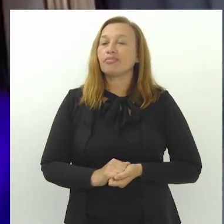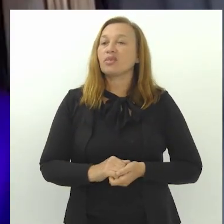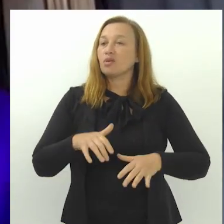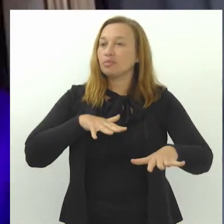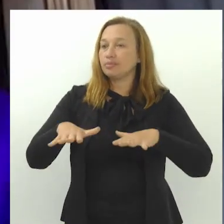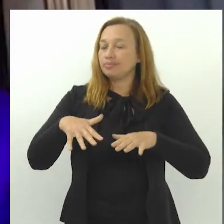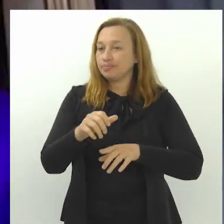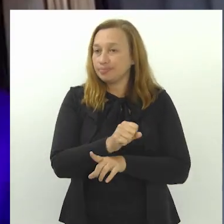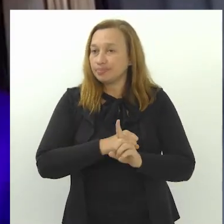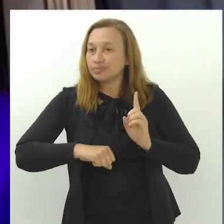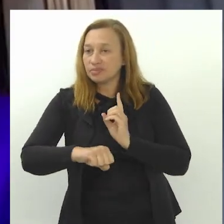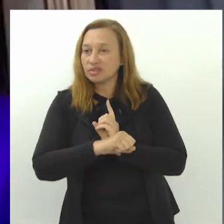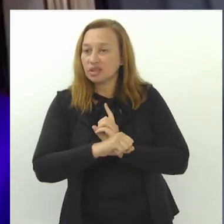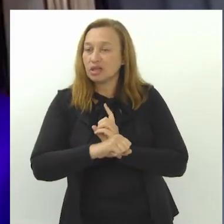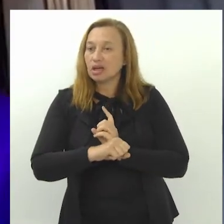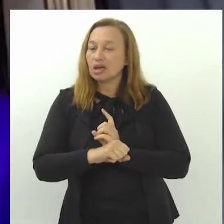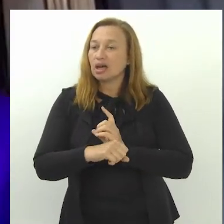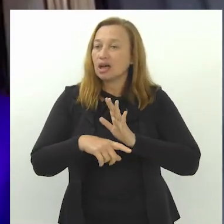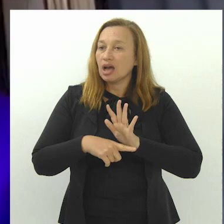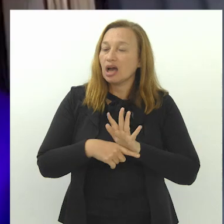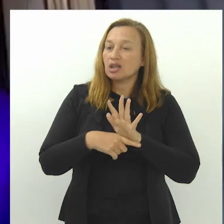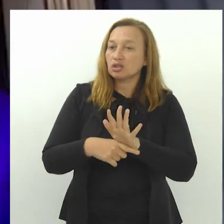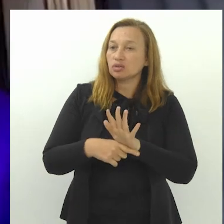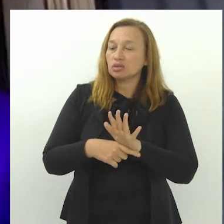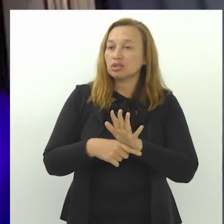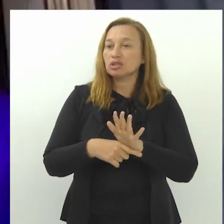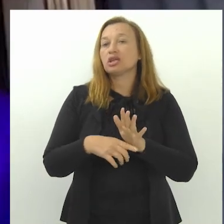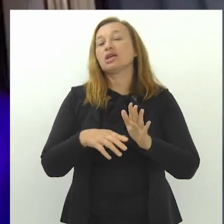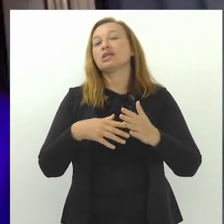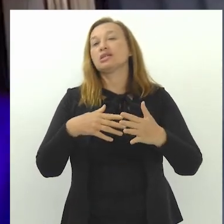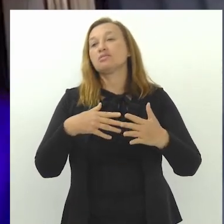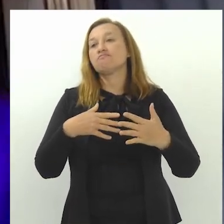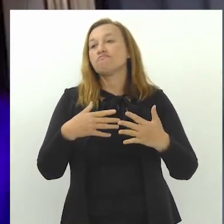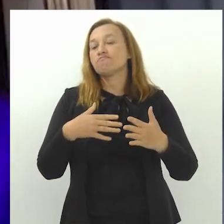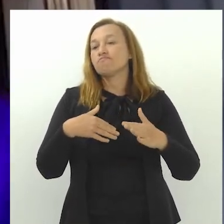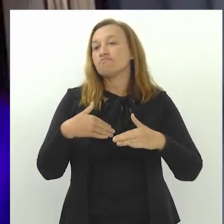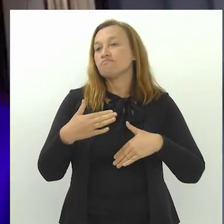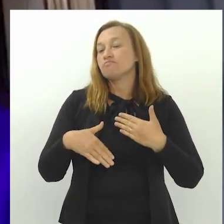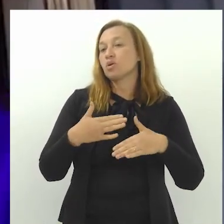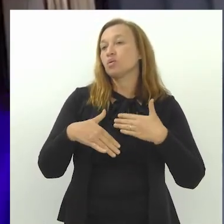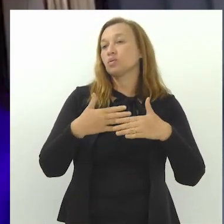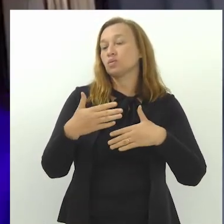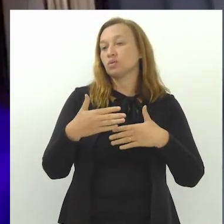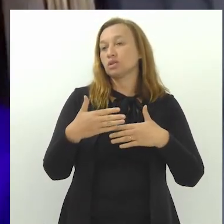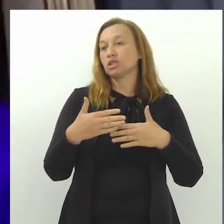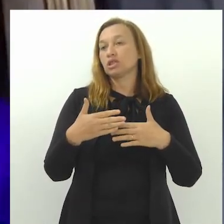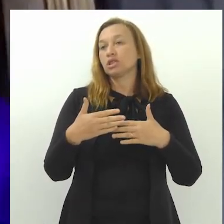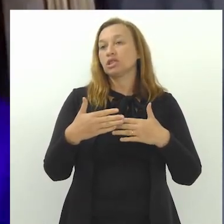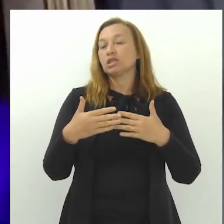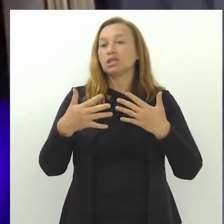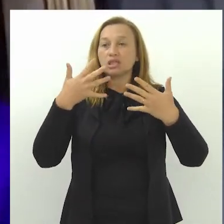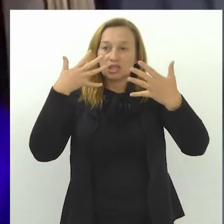com os movimentos sociais facilita esse processo de transparência,